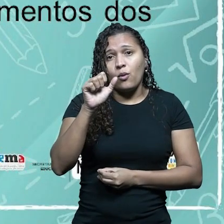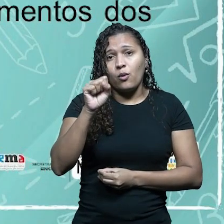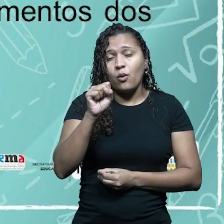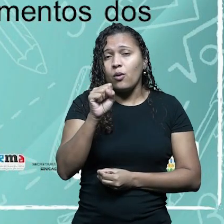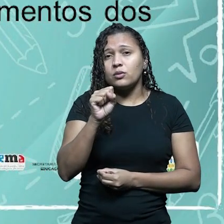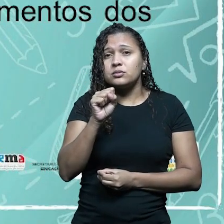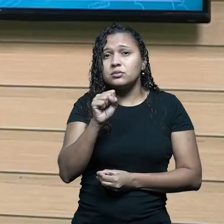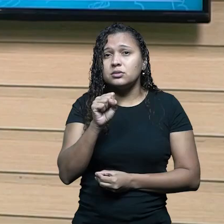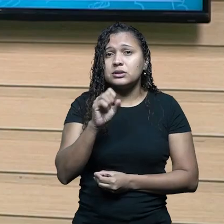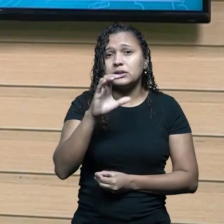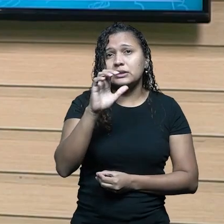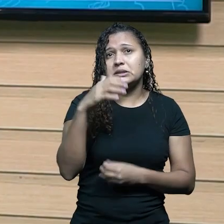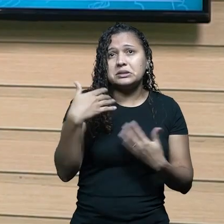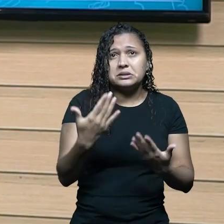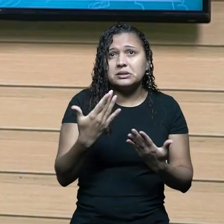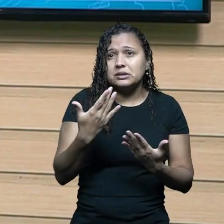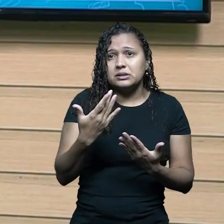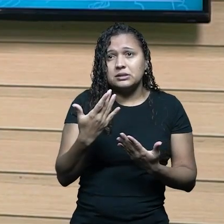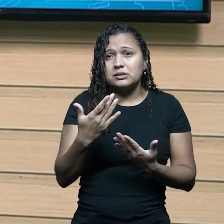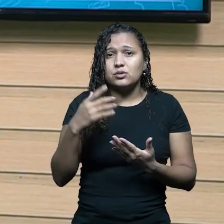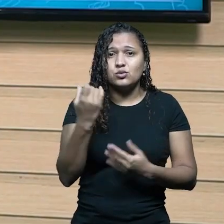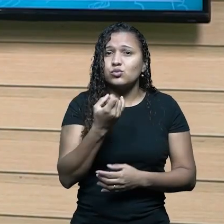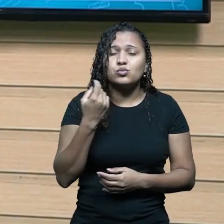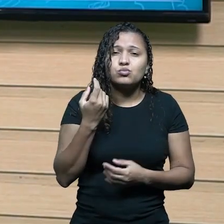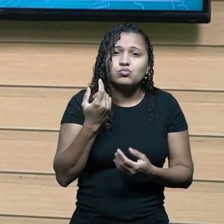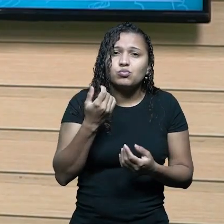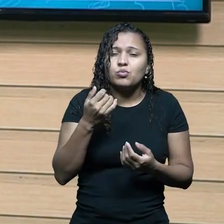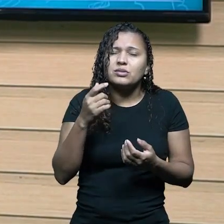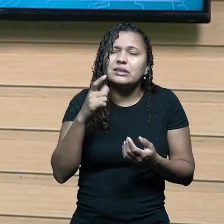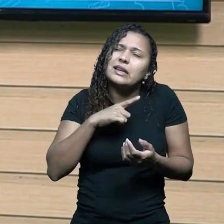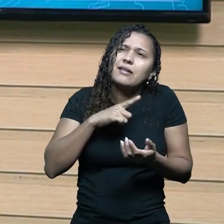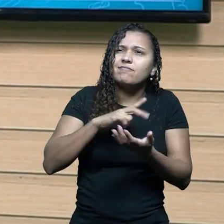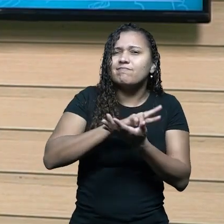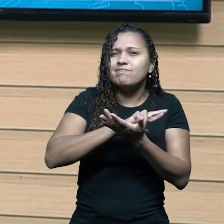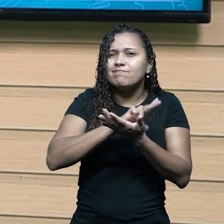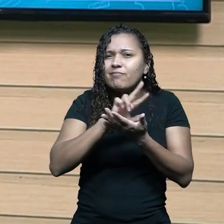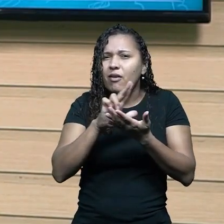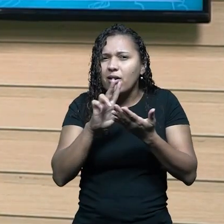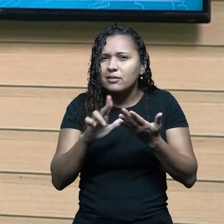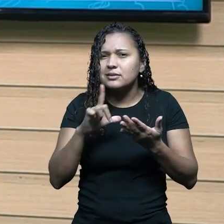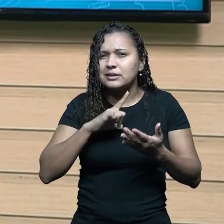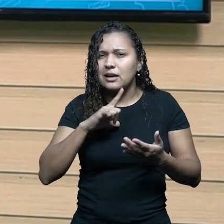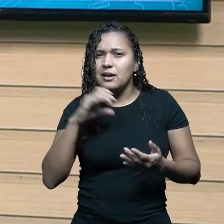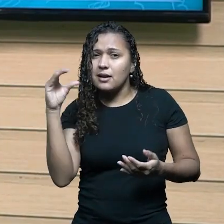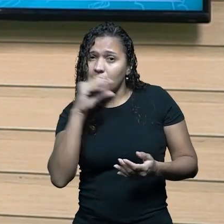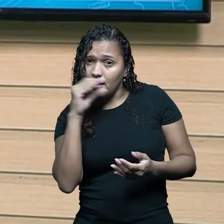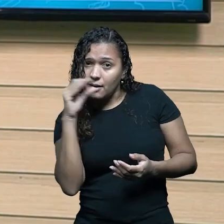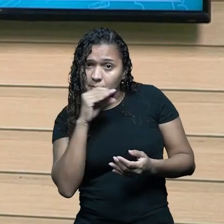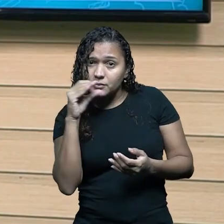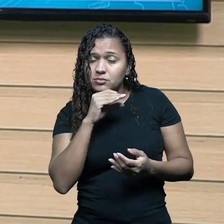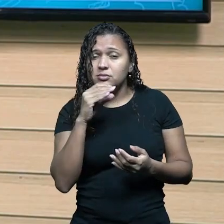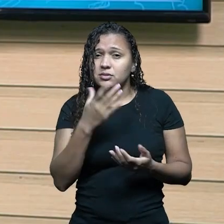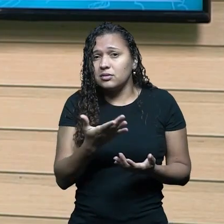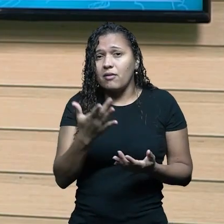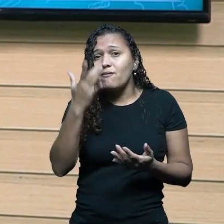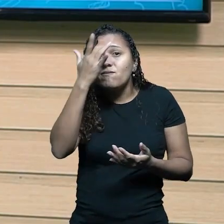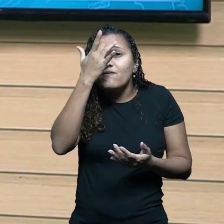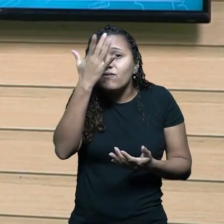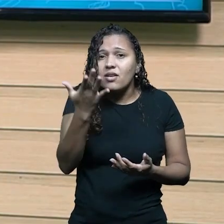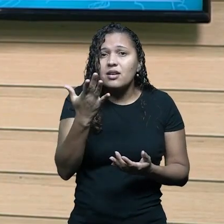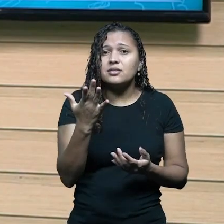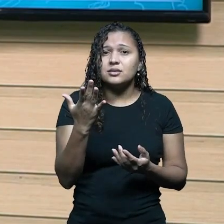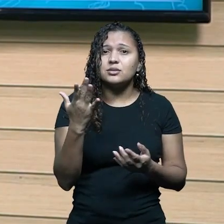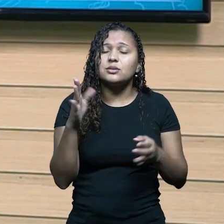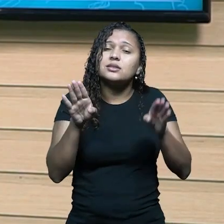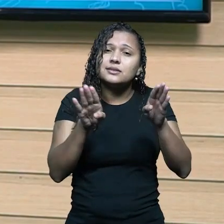no AutoCAD? Então, no AutoCAD, existem diferentes formas de fazer isso. É uma forma mais rápida,